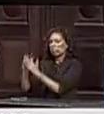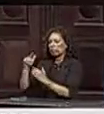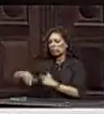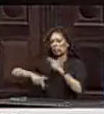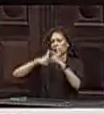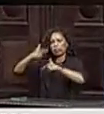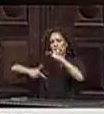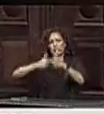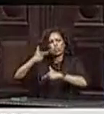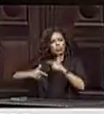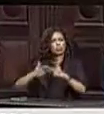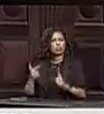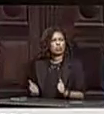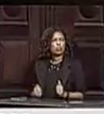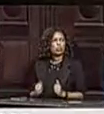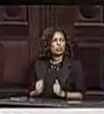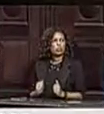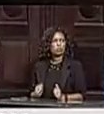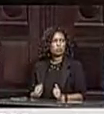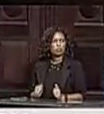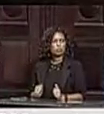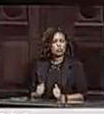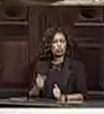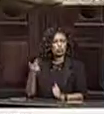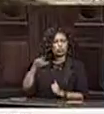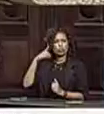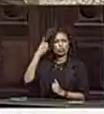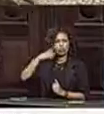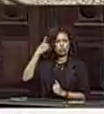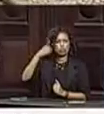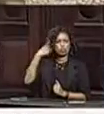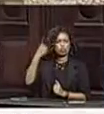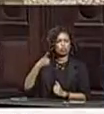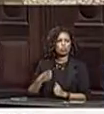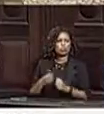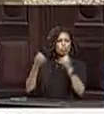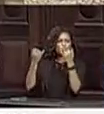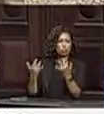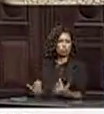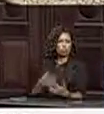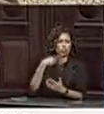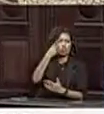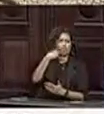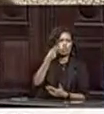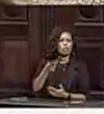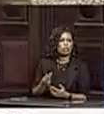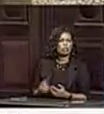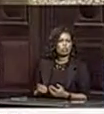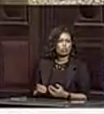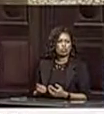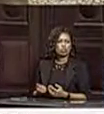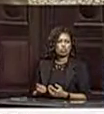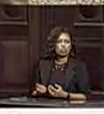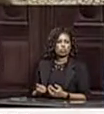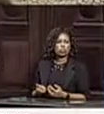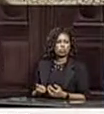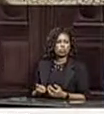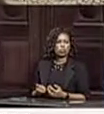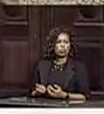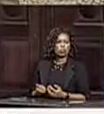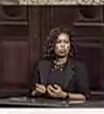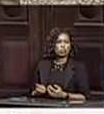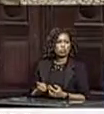sociais. Pois não, deputado Eliomar Coelho? Bom, eu queria lamentar profundamente